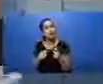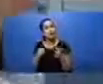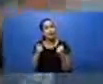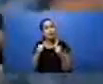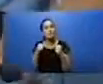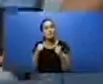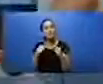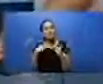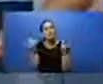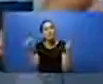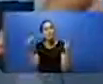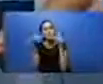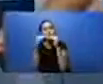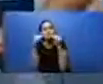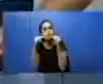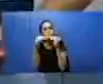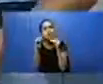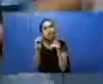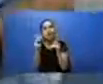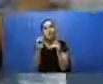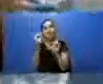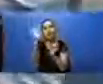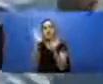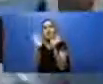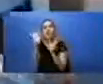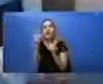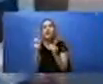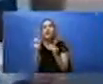identificar uma relação disso daqui